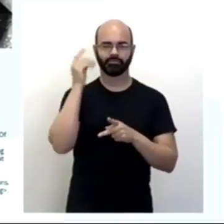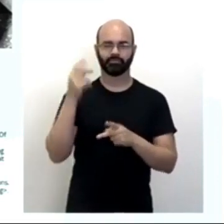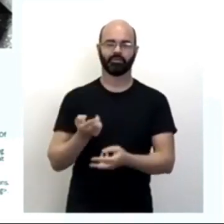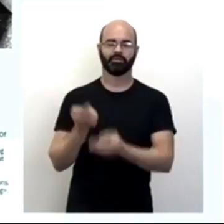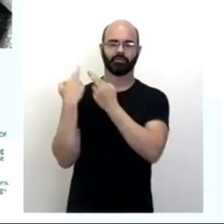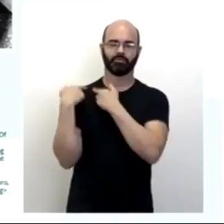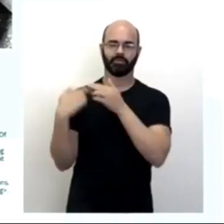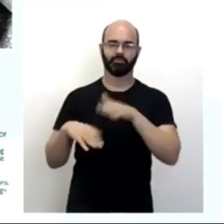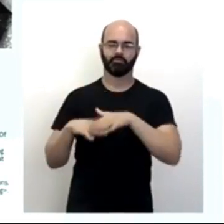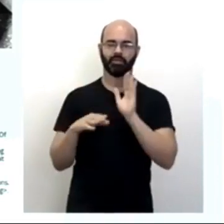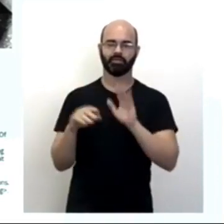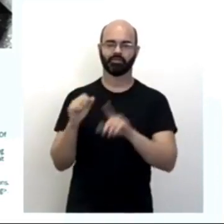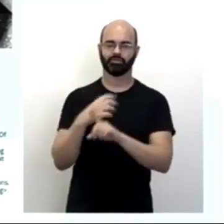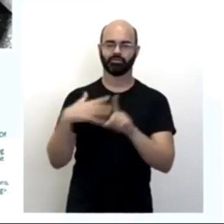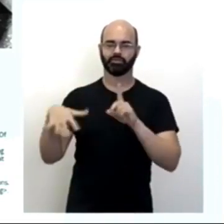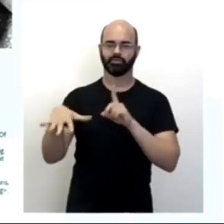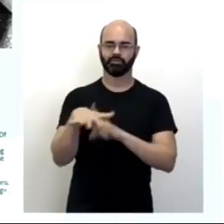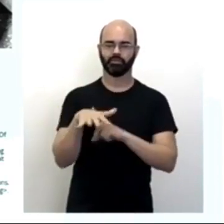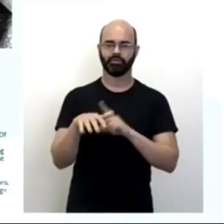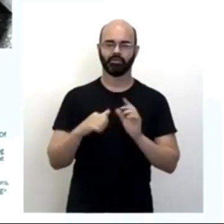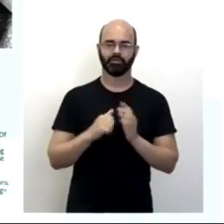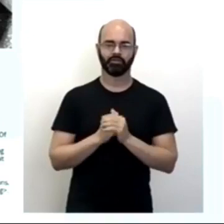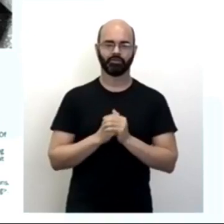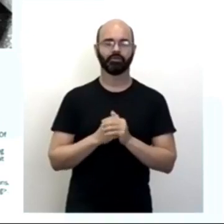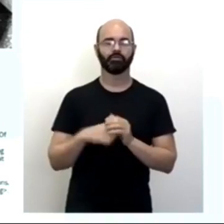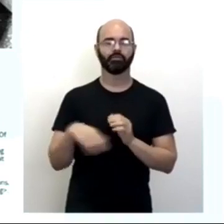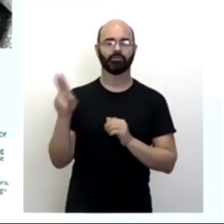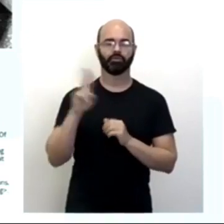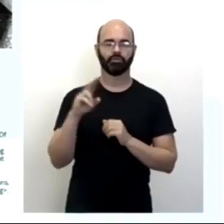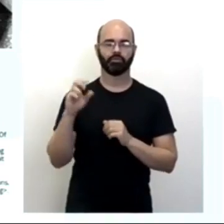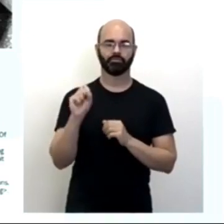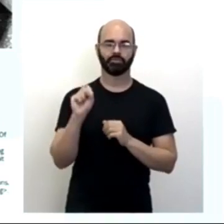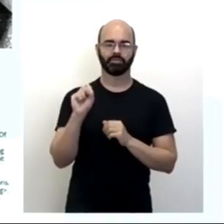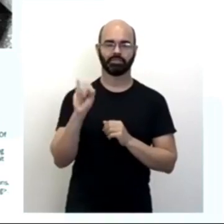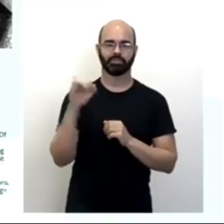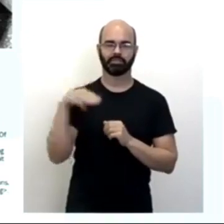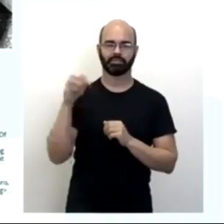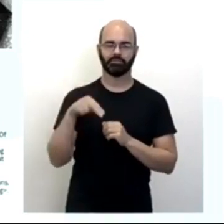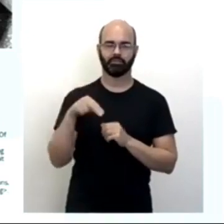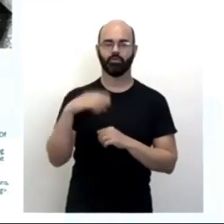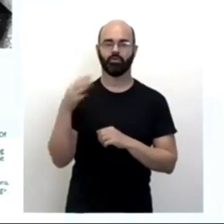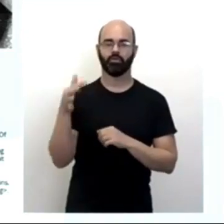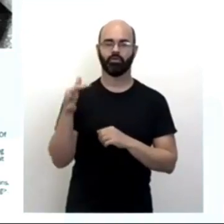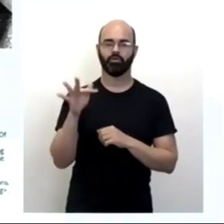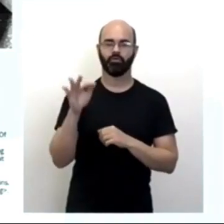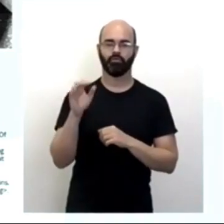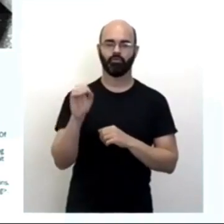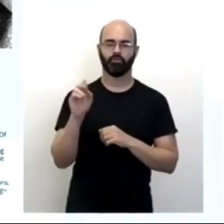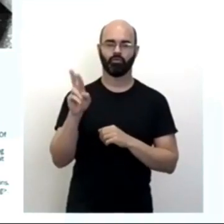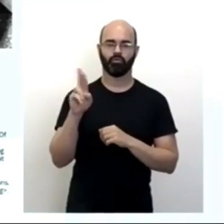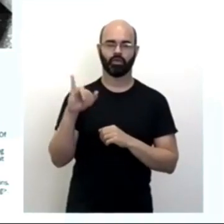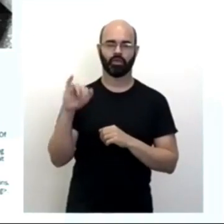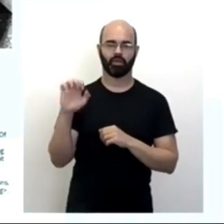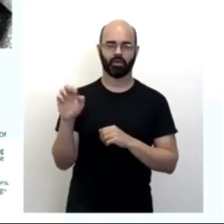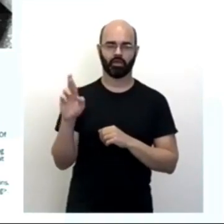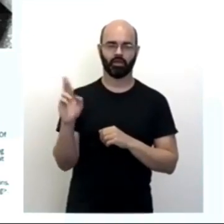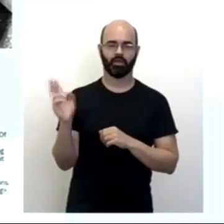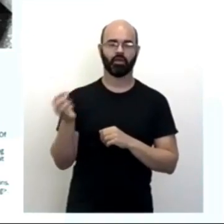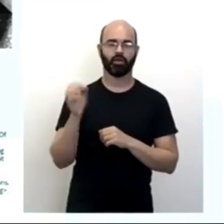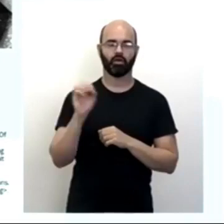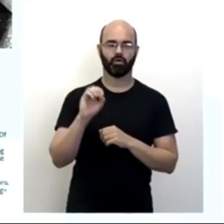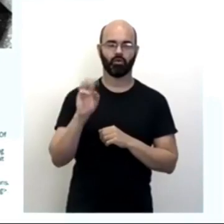responsabilidade social. Os principais nomes, Saint-Simon, Charles Fourier, Louis Blanc e o inglês Robert